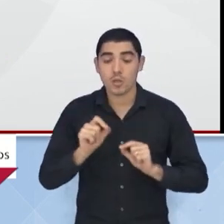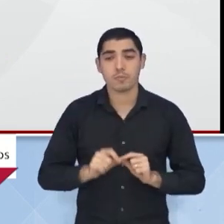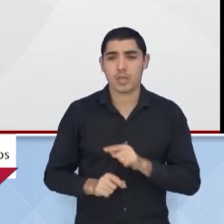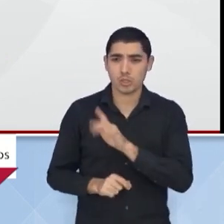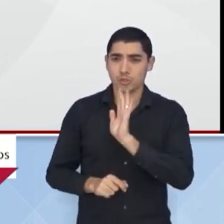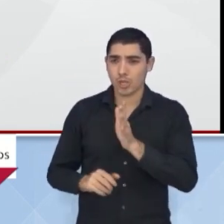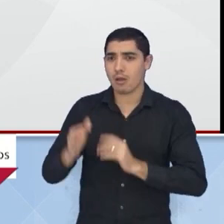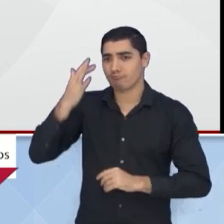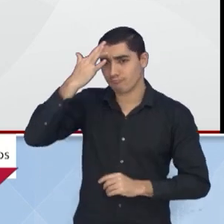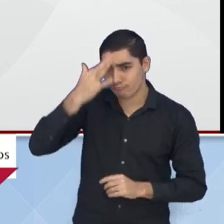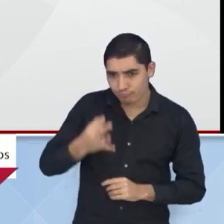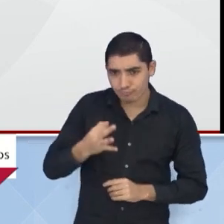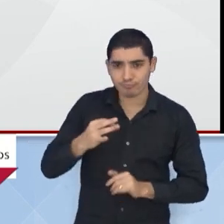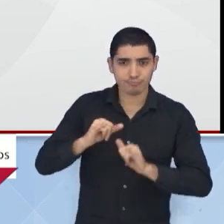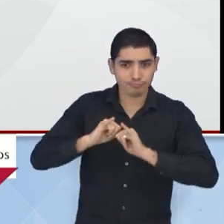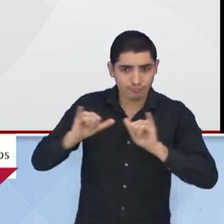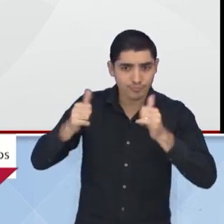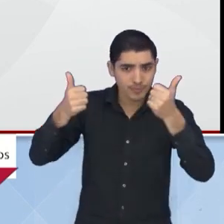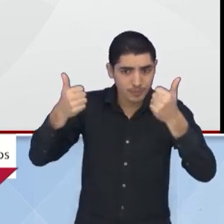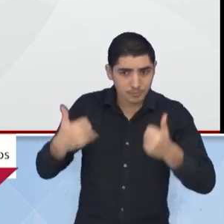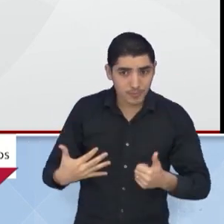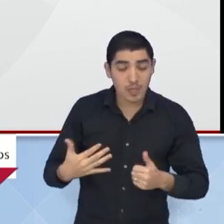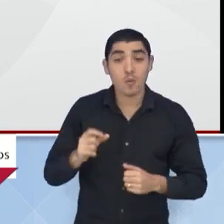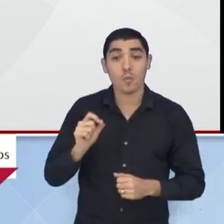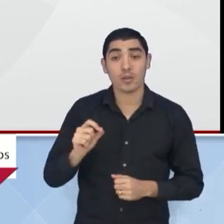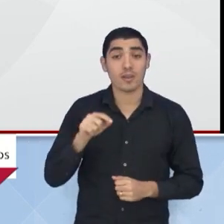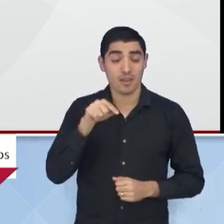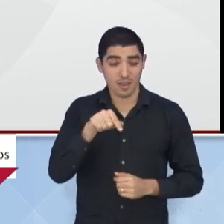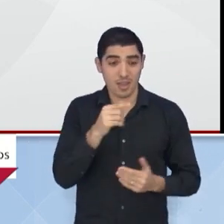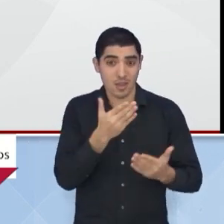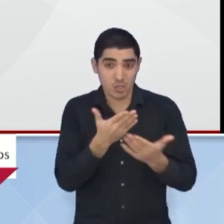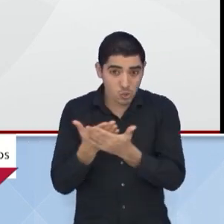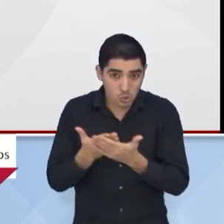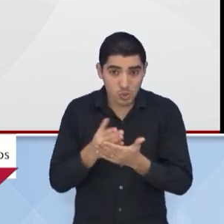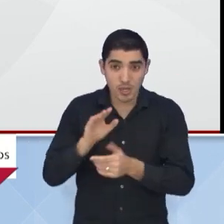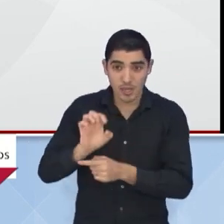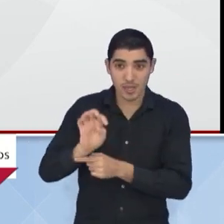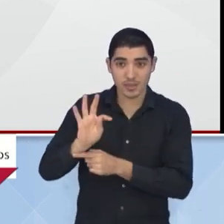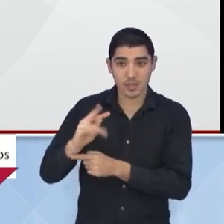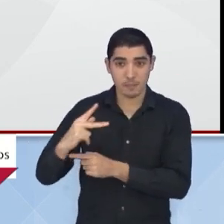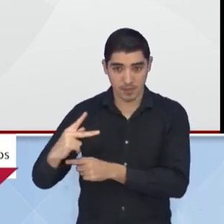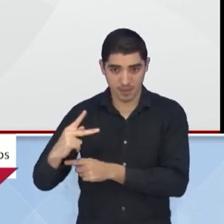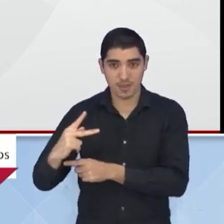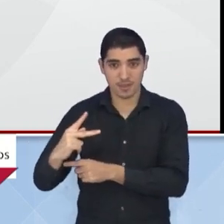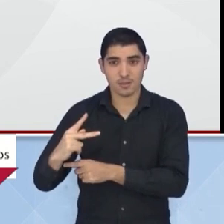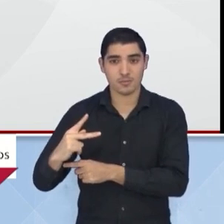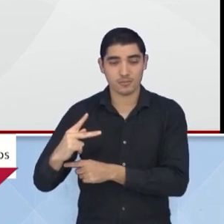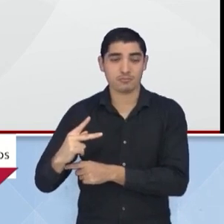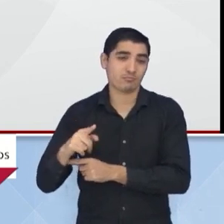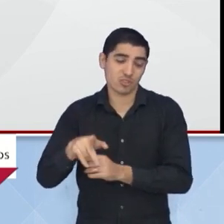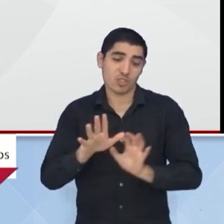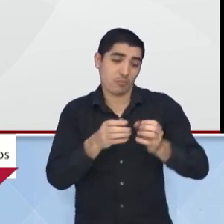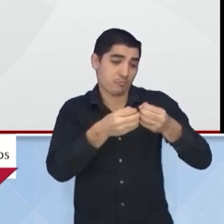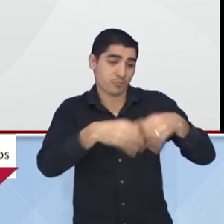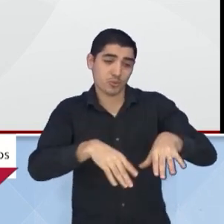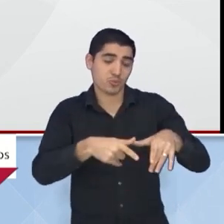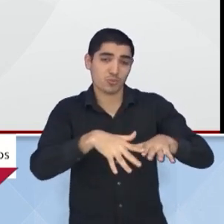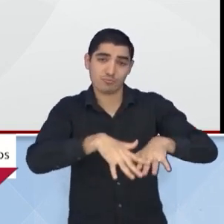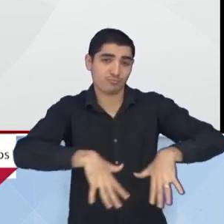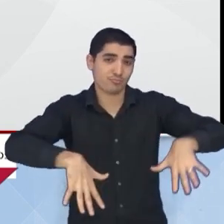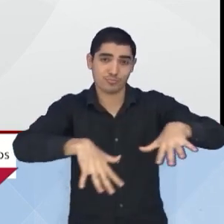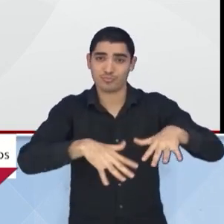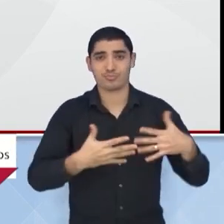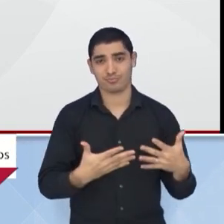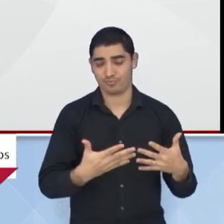consolidado né a precariedade do estudo técnico preliminar prejudicou o certame nos naqueles pontos criticados né e as